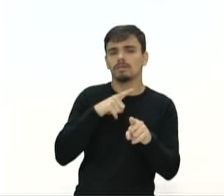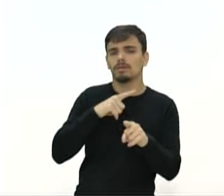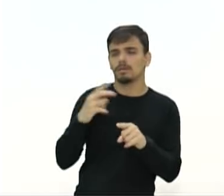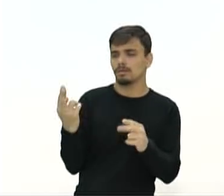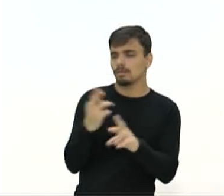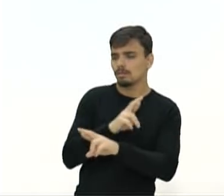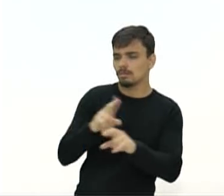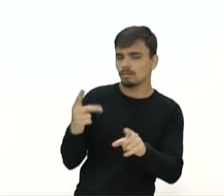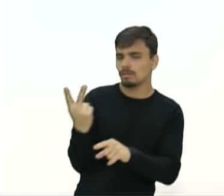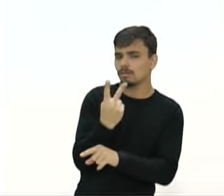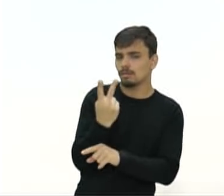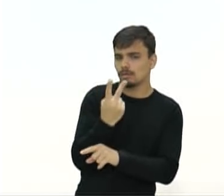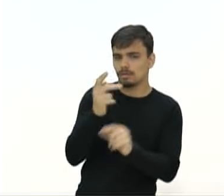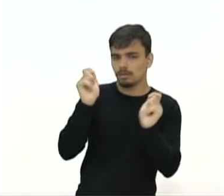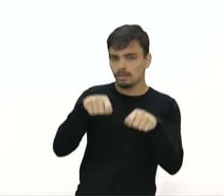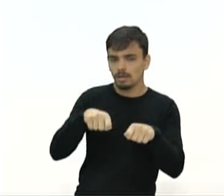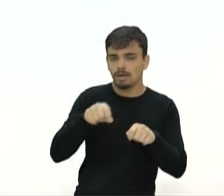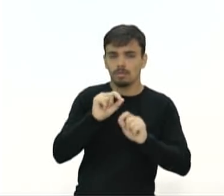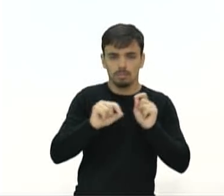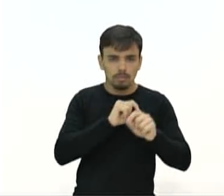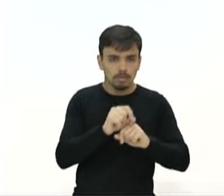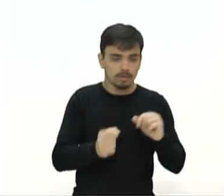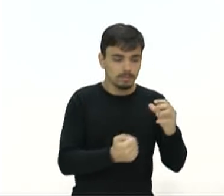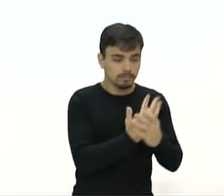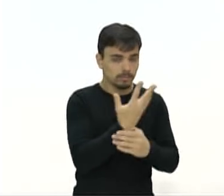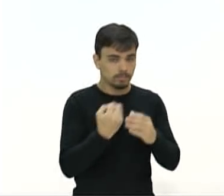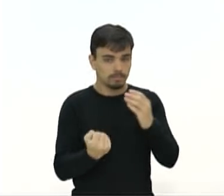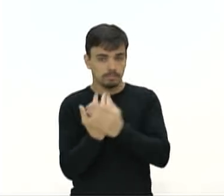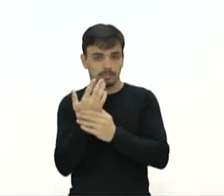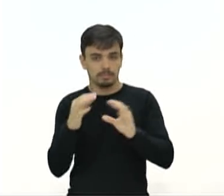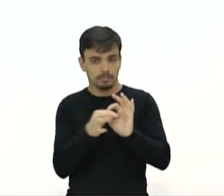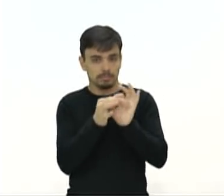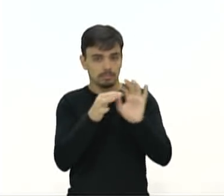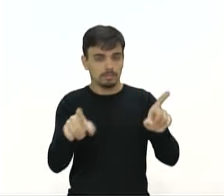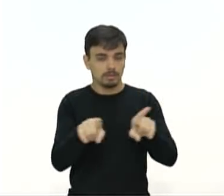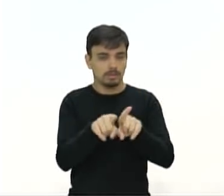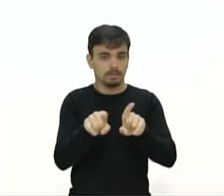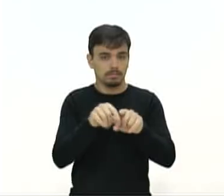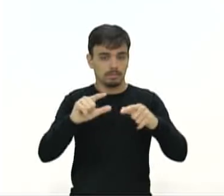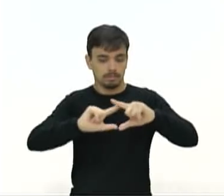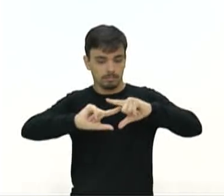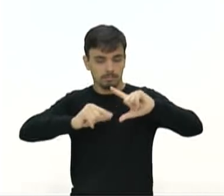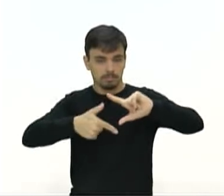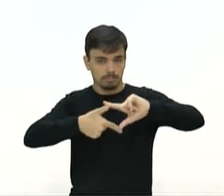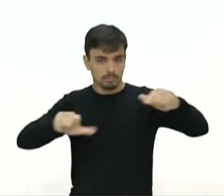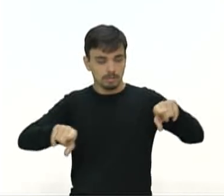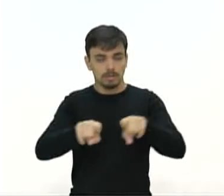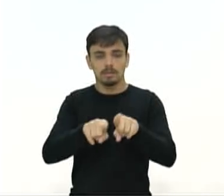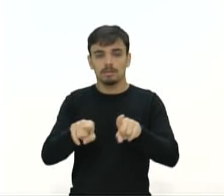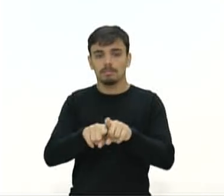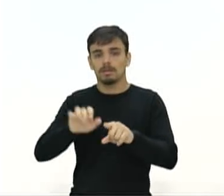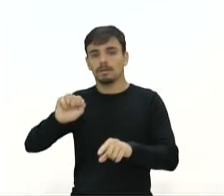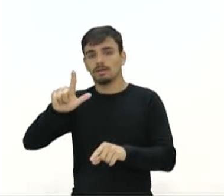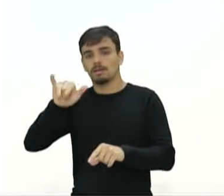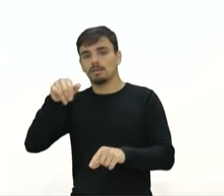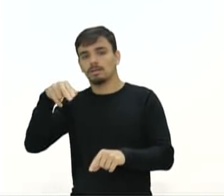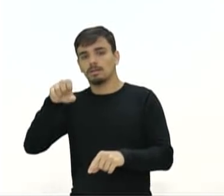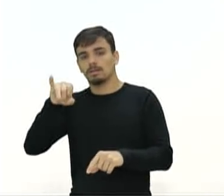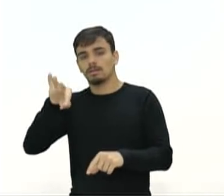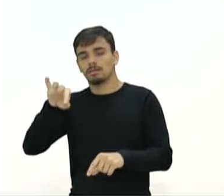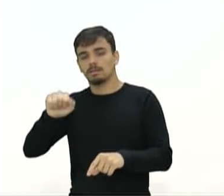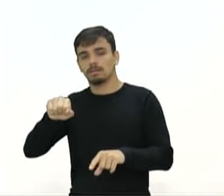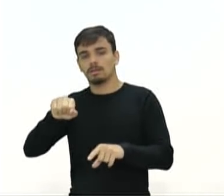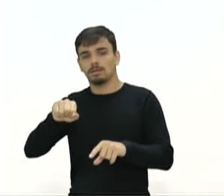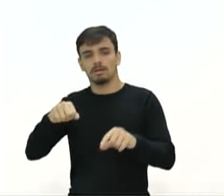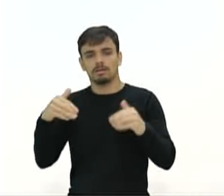os indivíduos entre si possibilitam o surgimento da liberdade moderna. Em Um Alienista, uma das discordâncias entre os